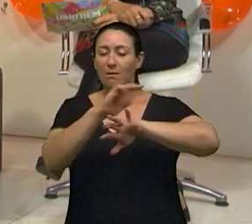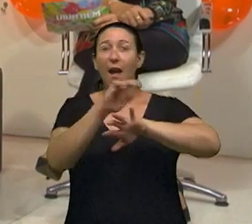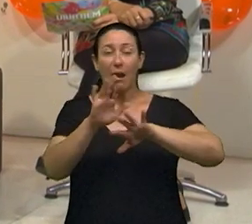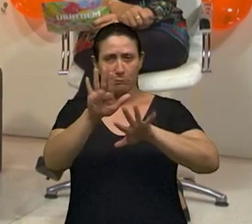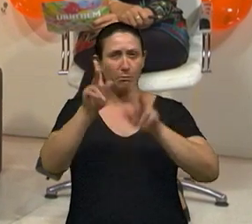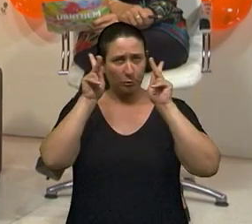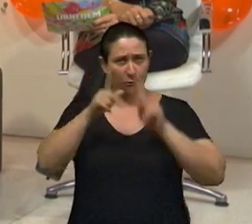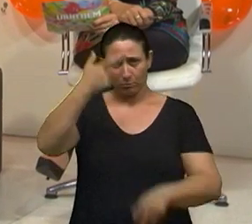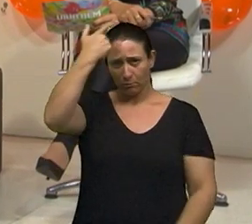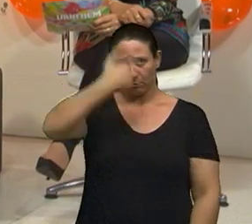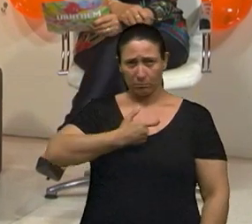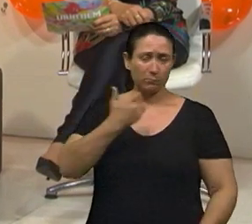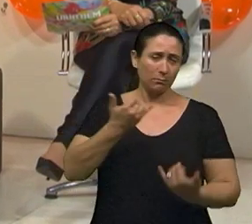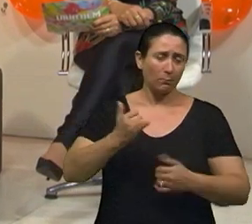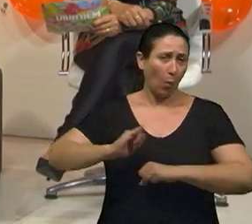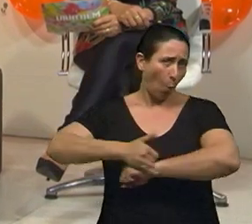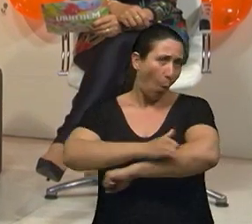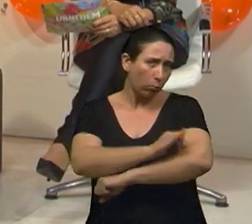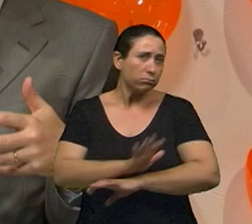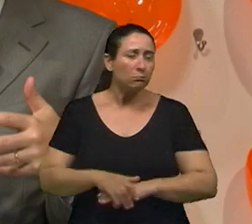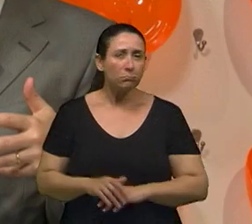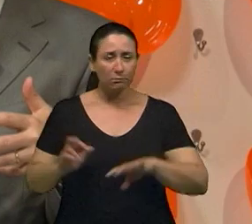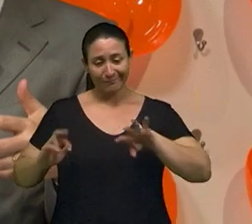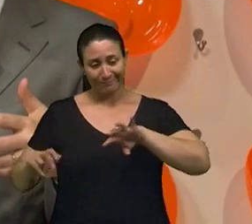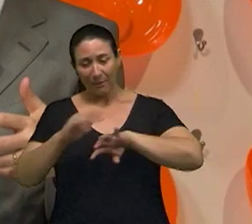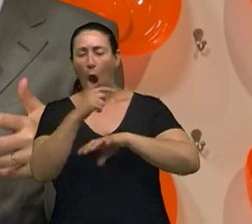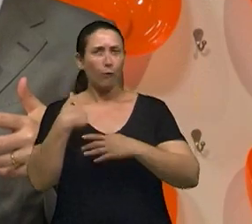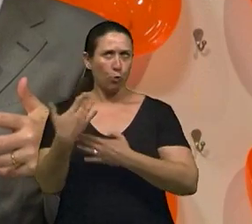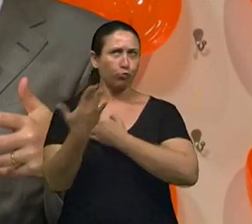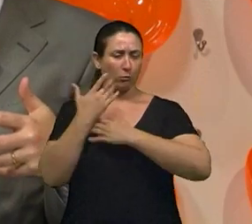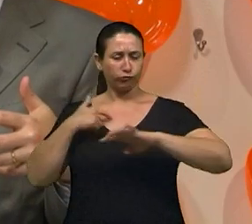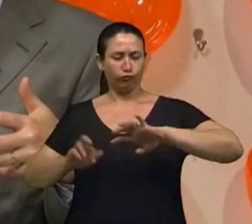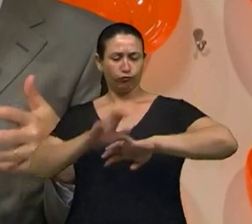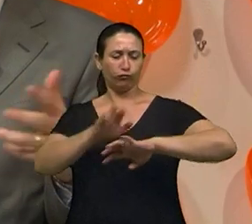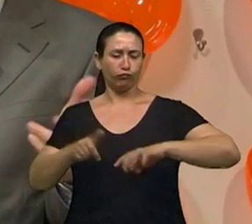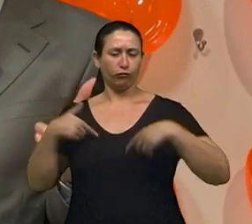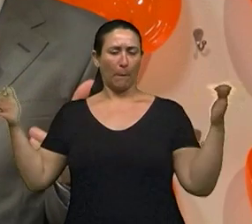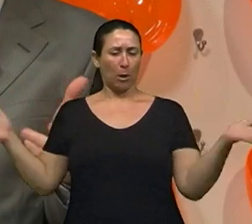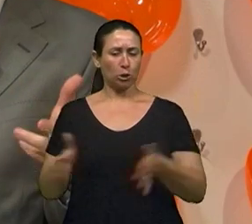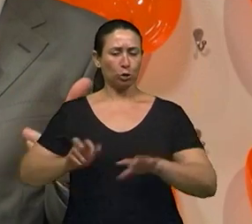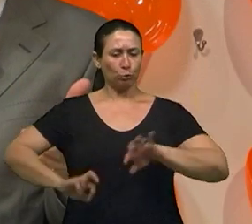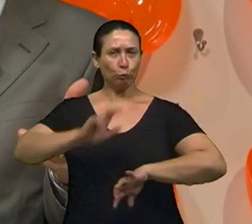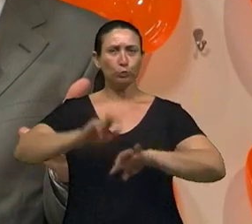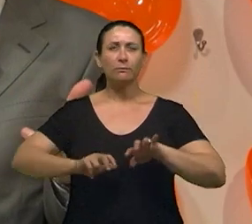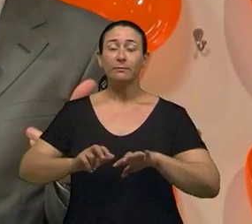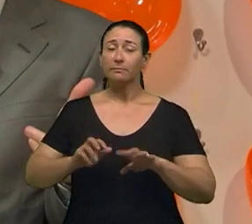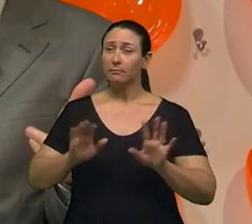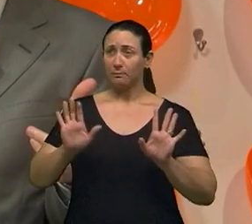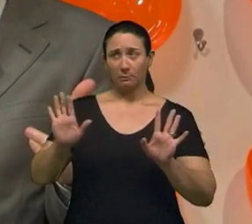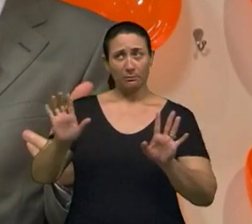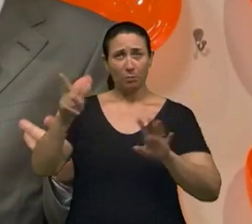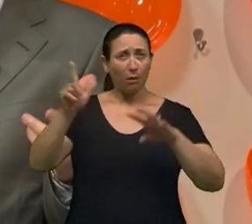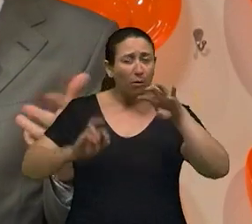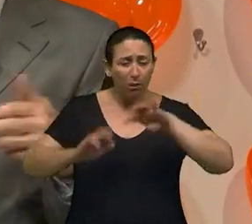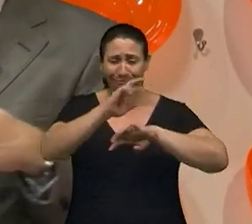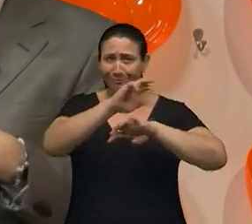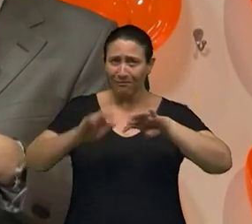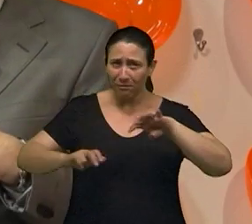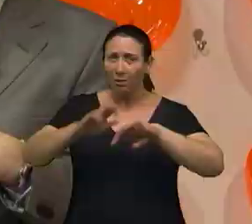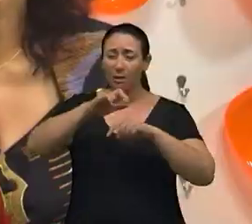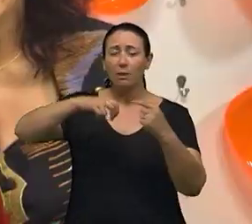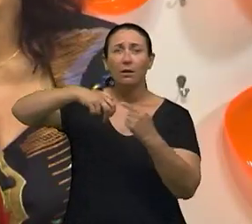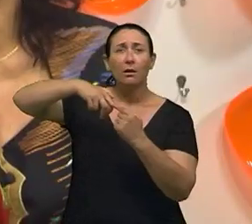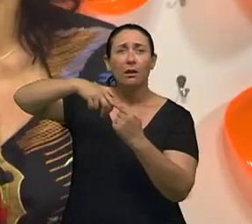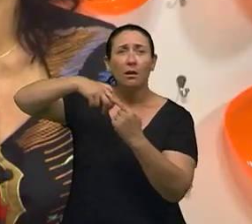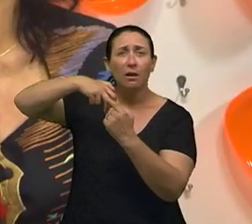sobrepeso se não tá com uma boa musculatura tu subir des a escada é mais prej prejudicial do que não fazer CL Doutor e